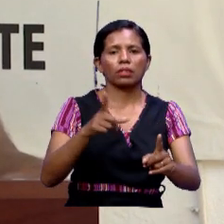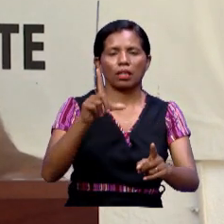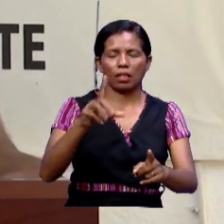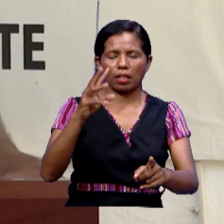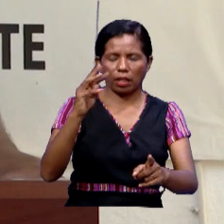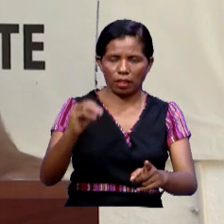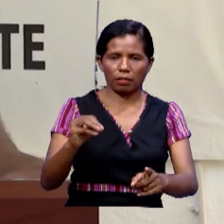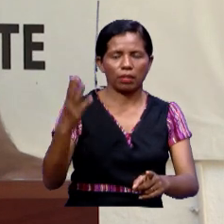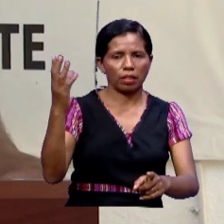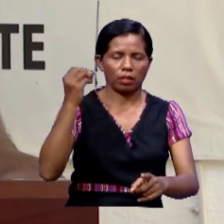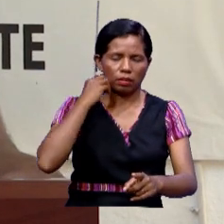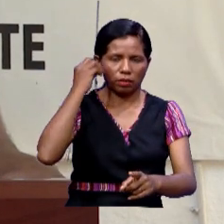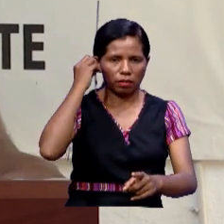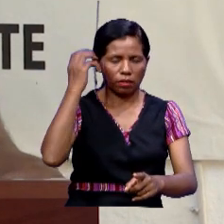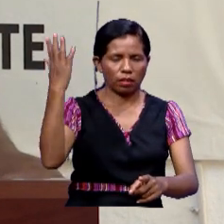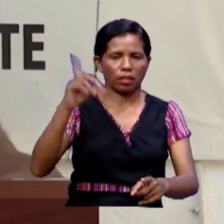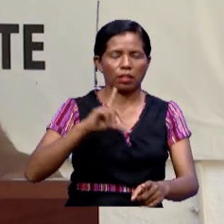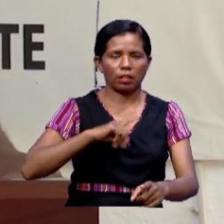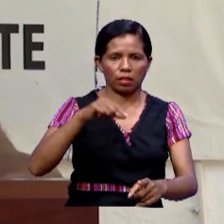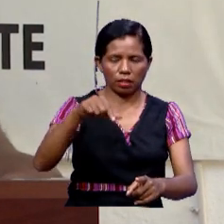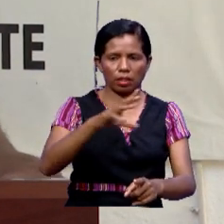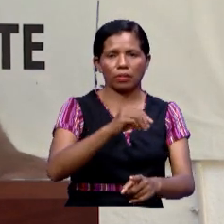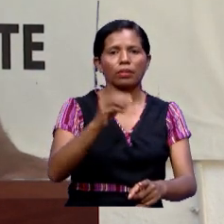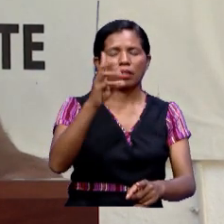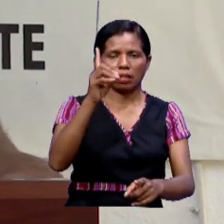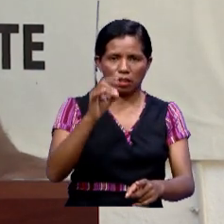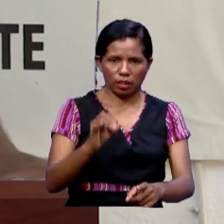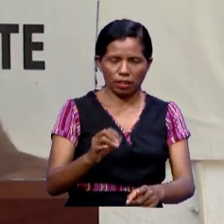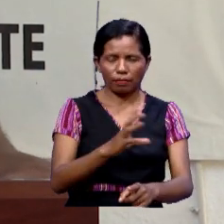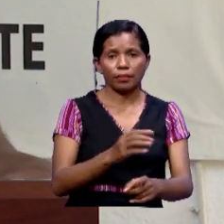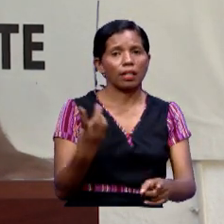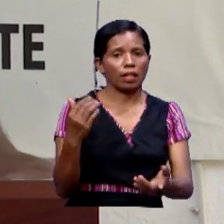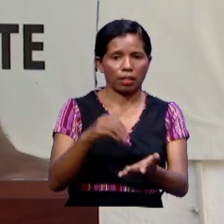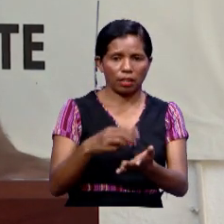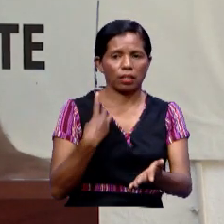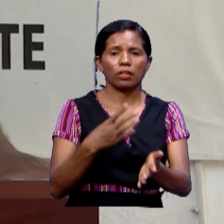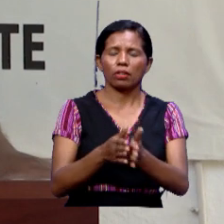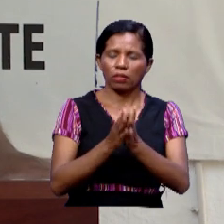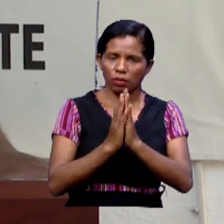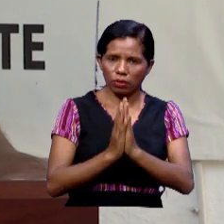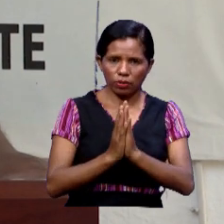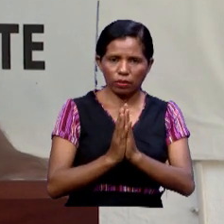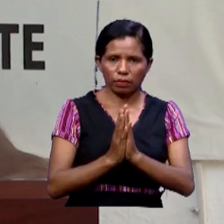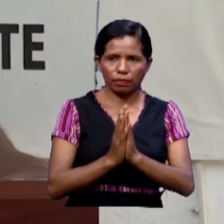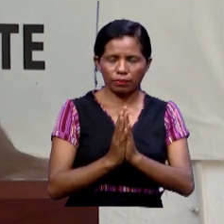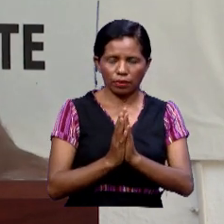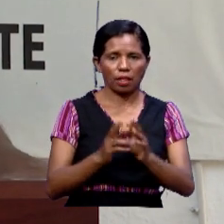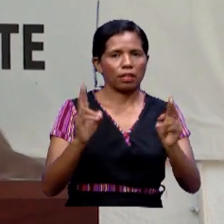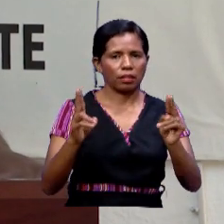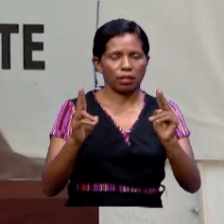minha residência. Tanto ia liquisa, nomos ia dili. Nebe dala idatan, ita Kusu, a autoridade judiciária,